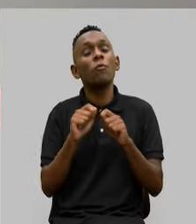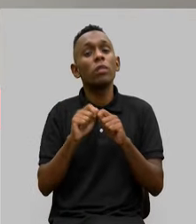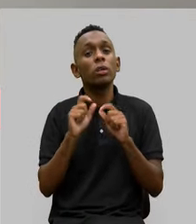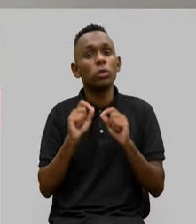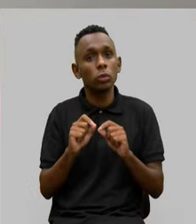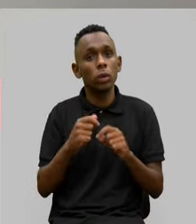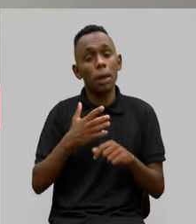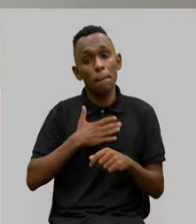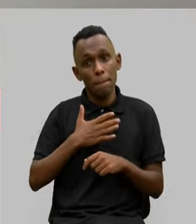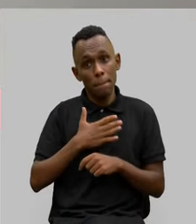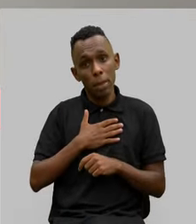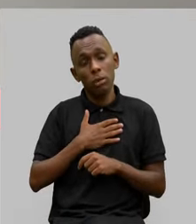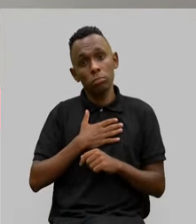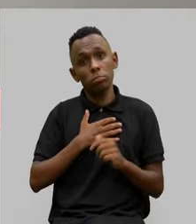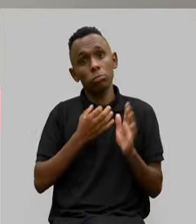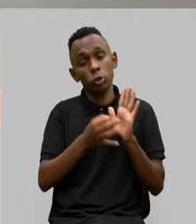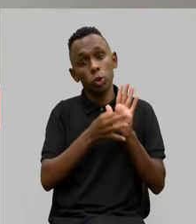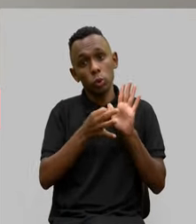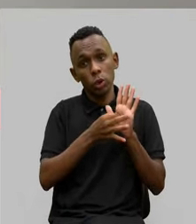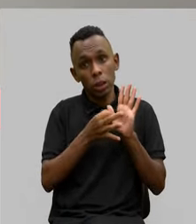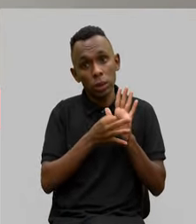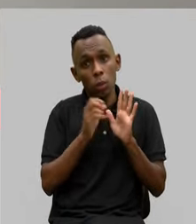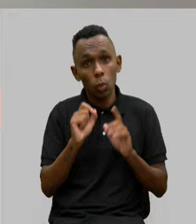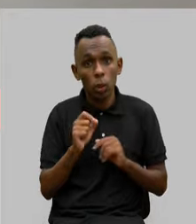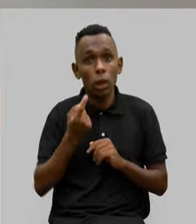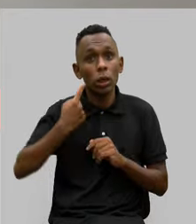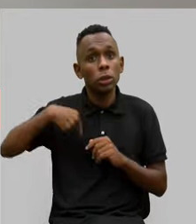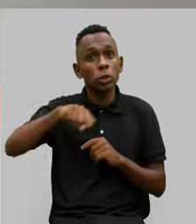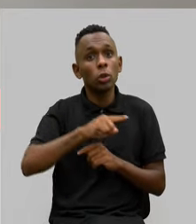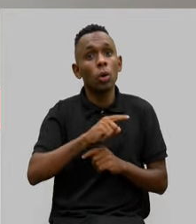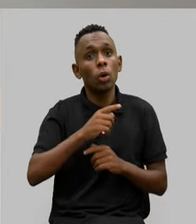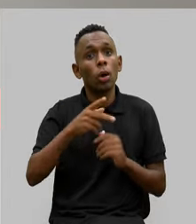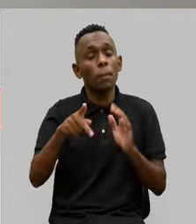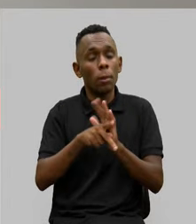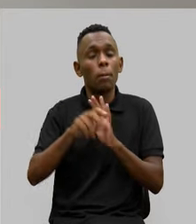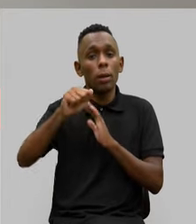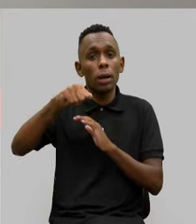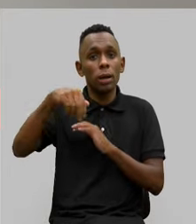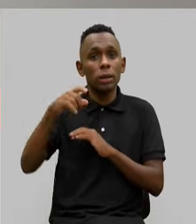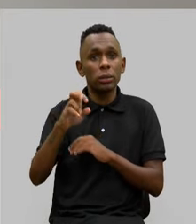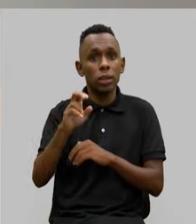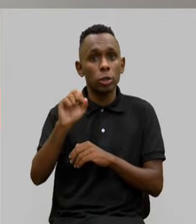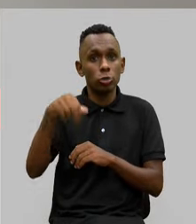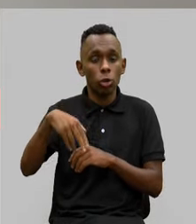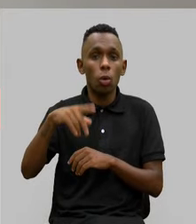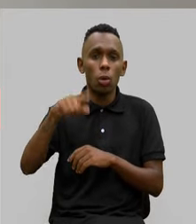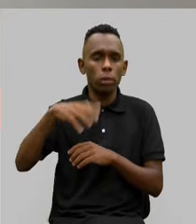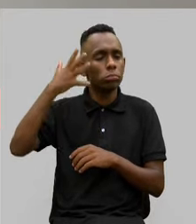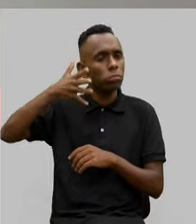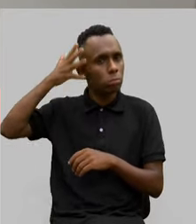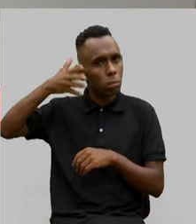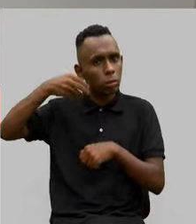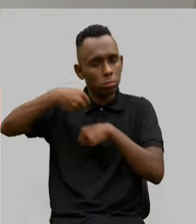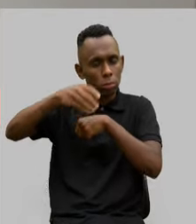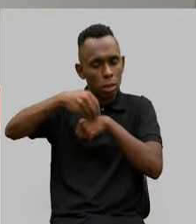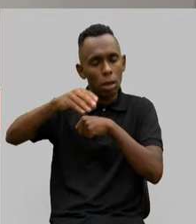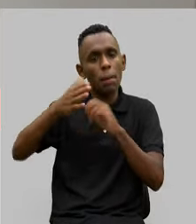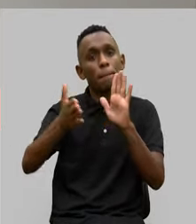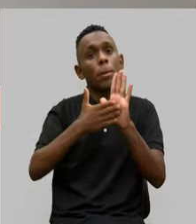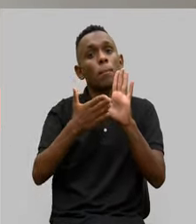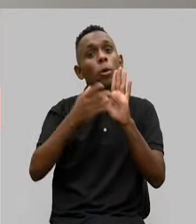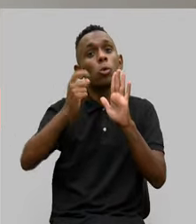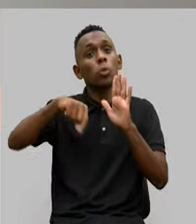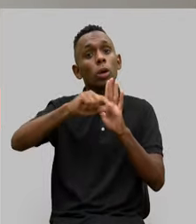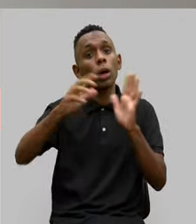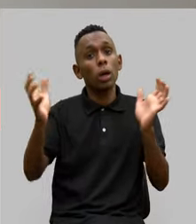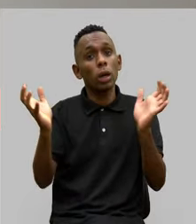tô sugerindo eh a eh a gente acatar a proposta do Anderson que foi um dos debatedores da manhã de nós criarmos